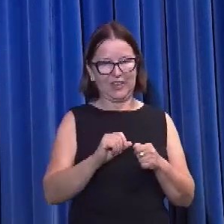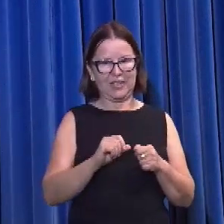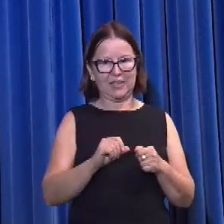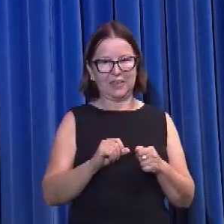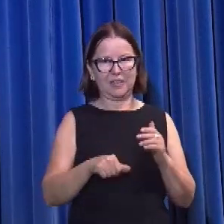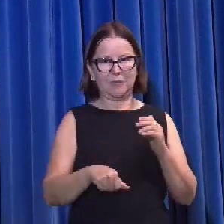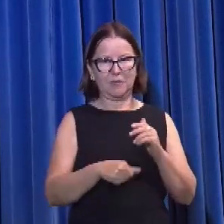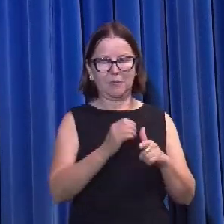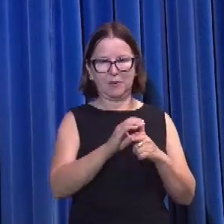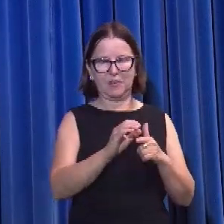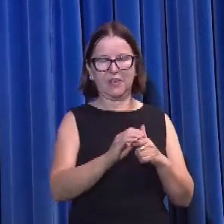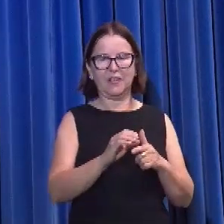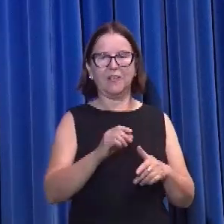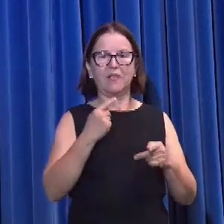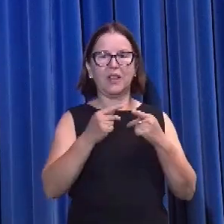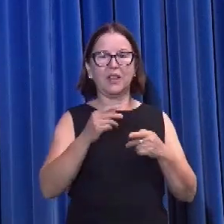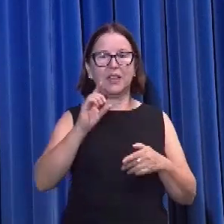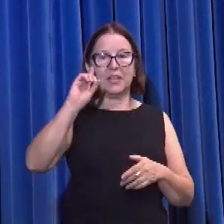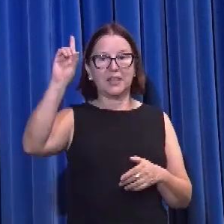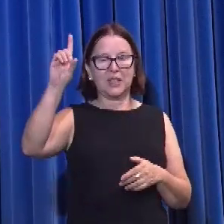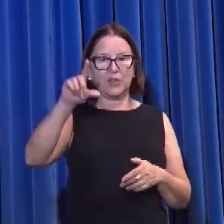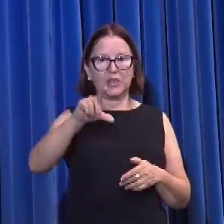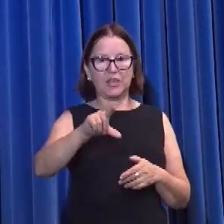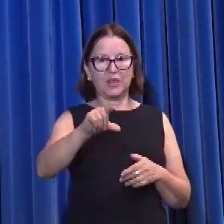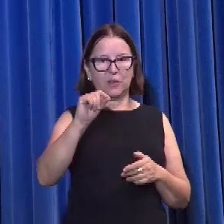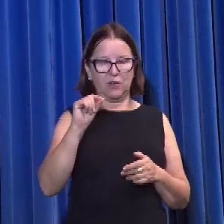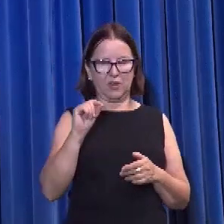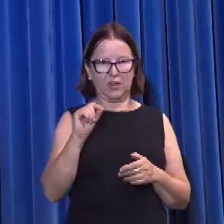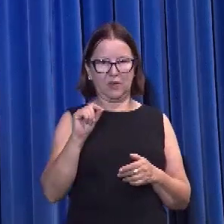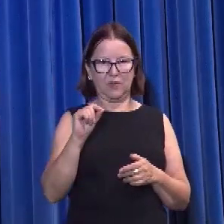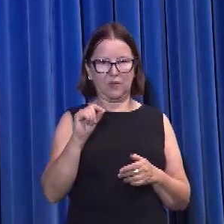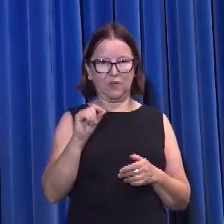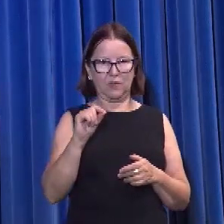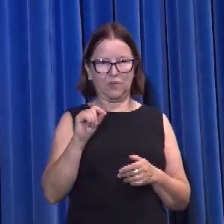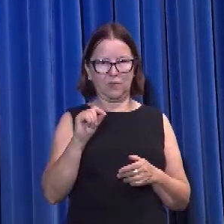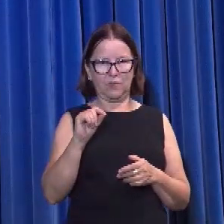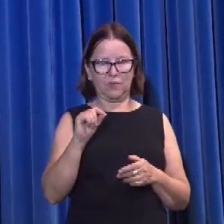que Deus escolheu aquilo que não é,